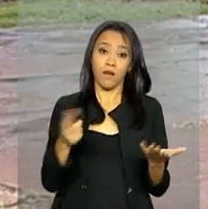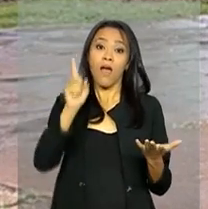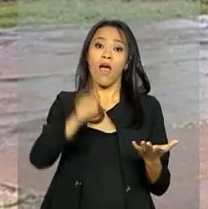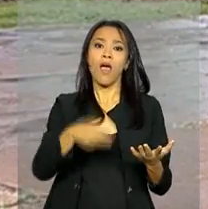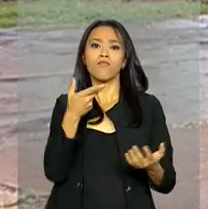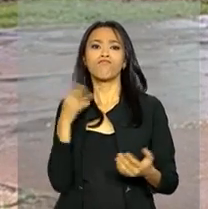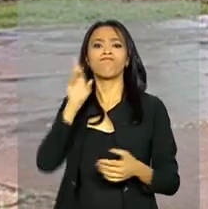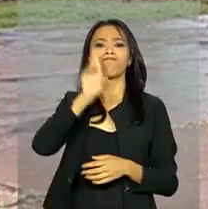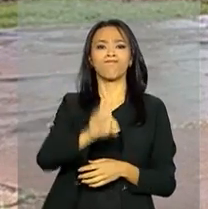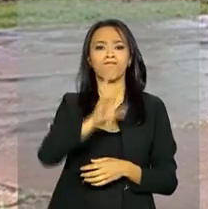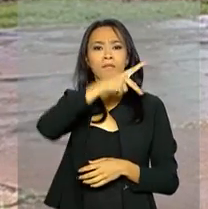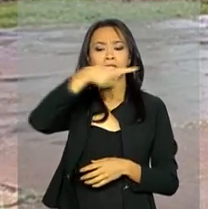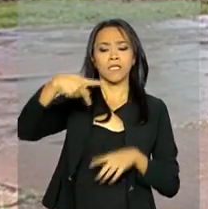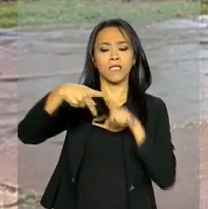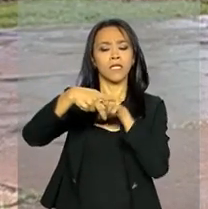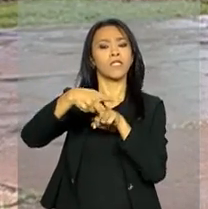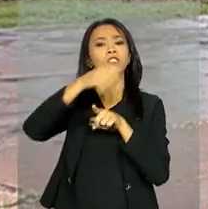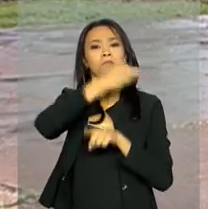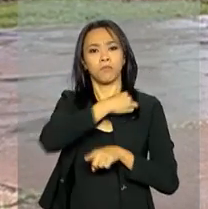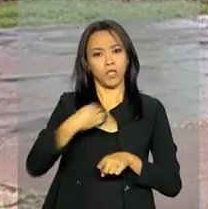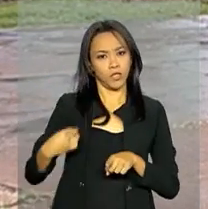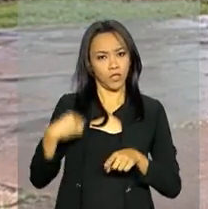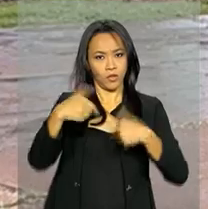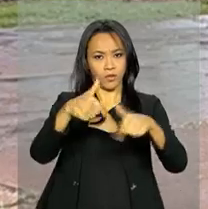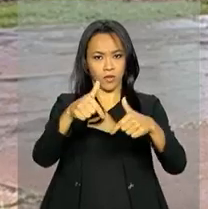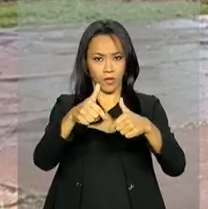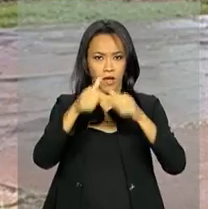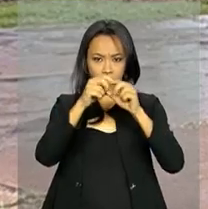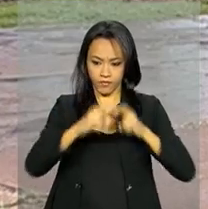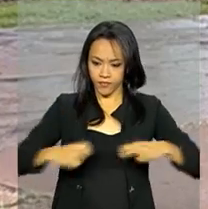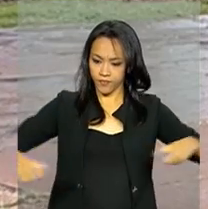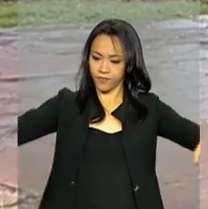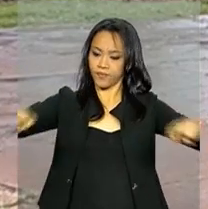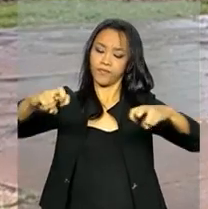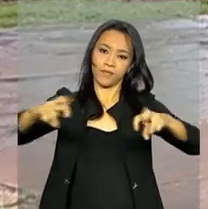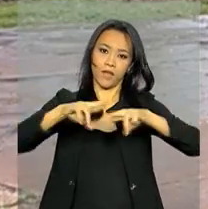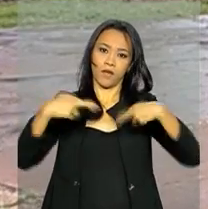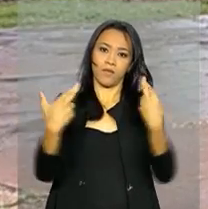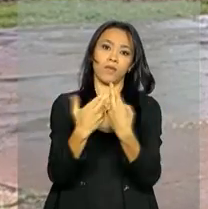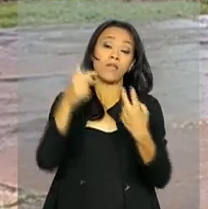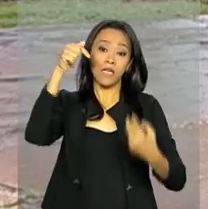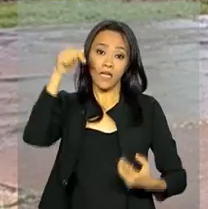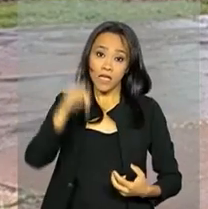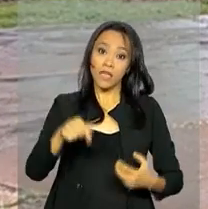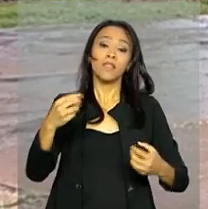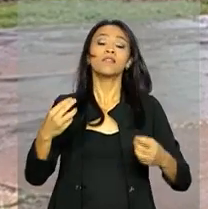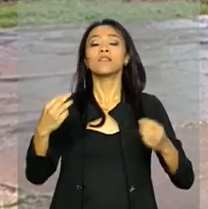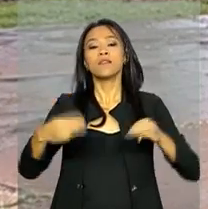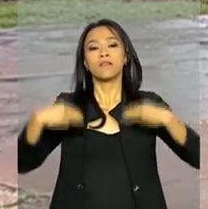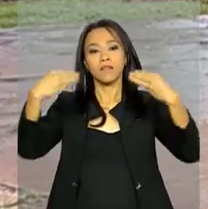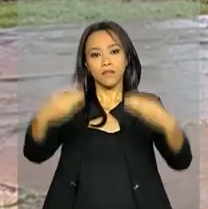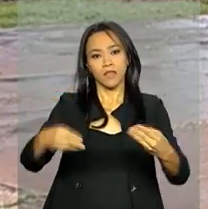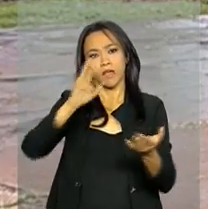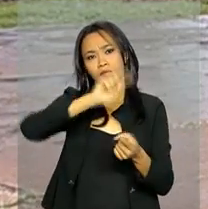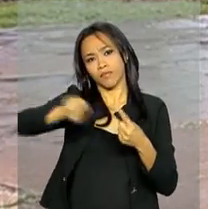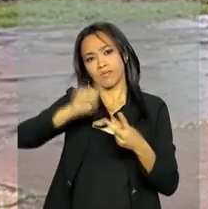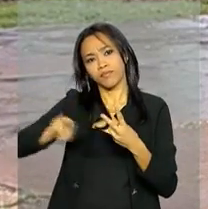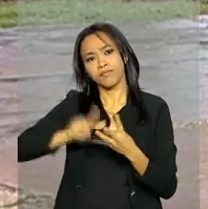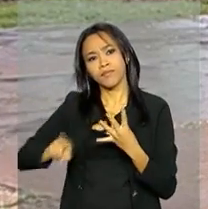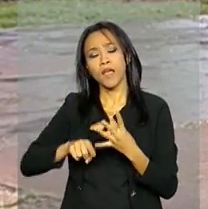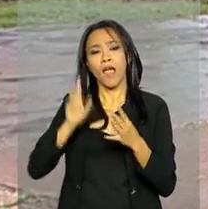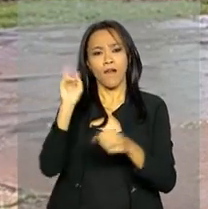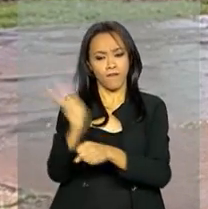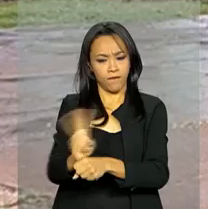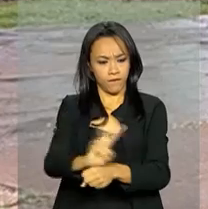presidido pelo ministro do Trabalho, Ronaldo Nogueira, e cabe a esse ministério, entre outras coisas, fiscalizar